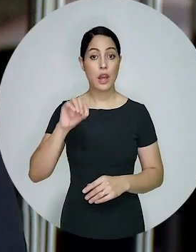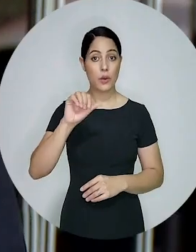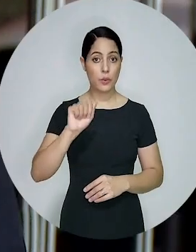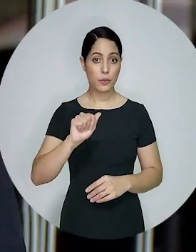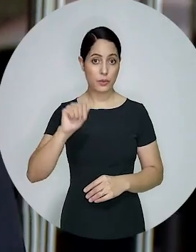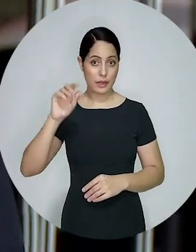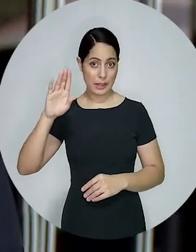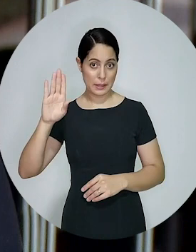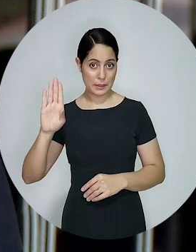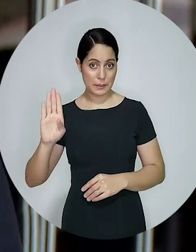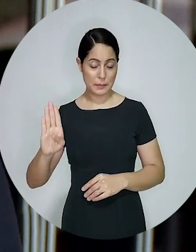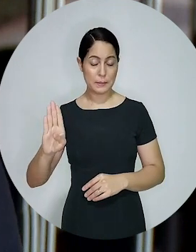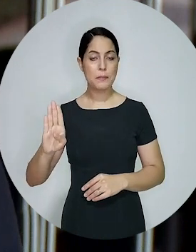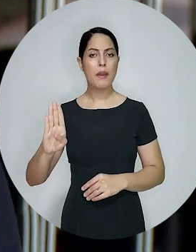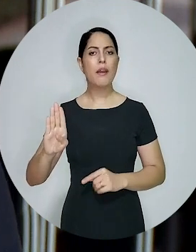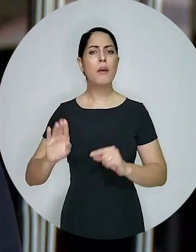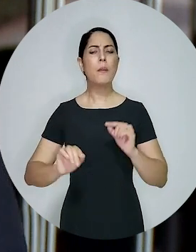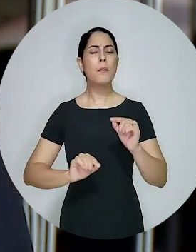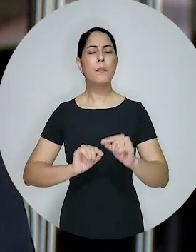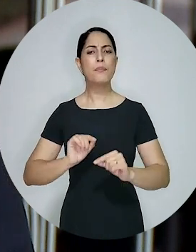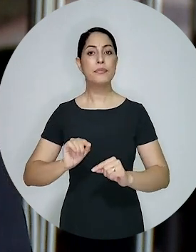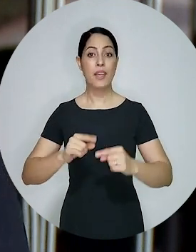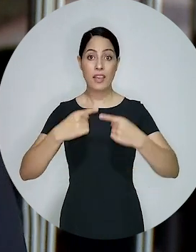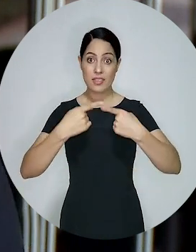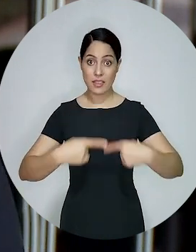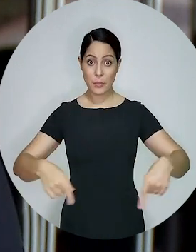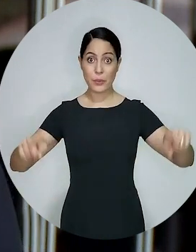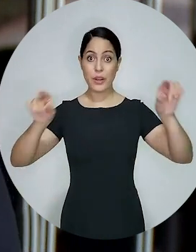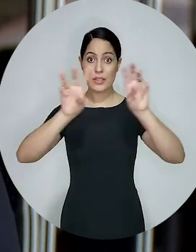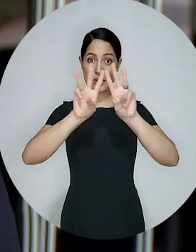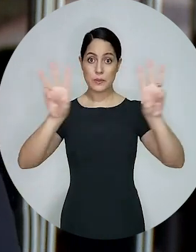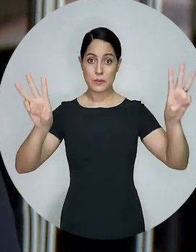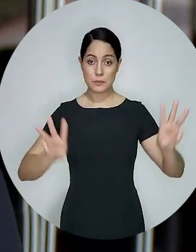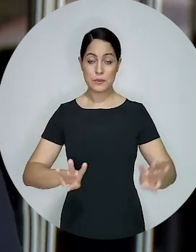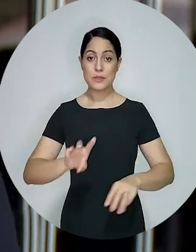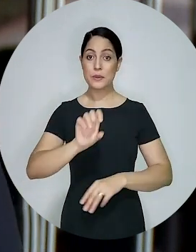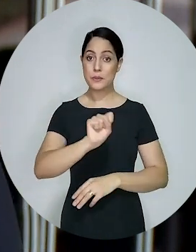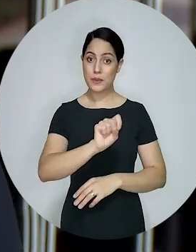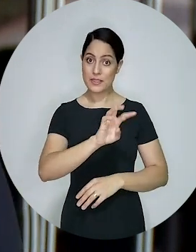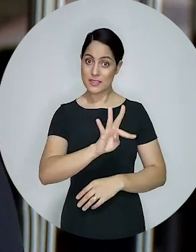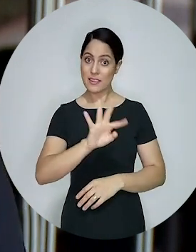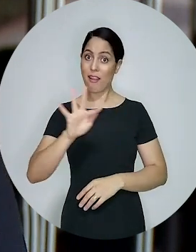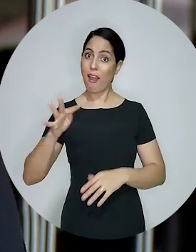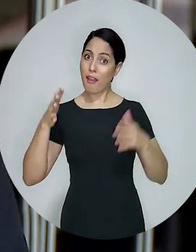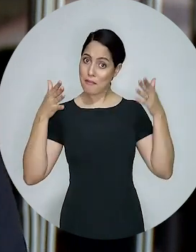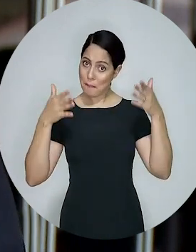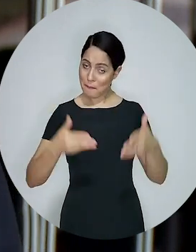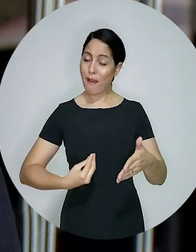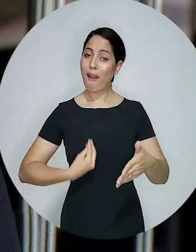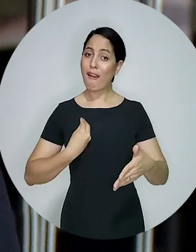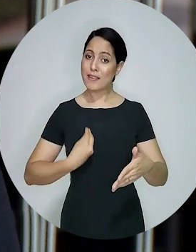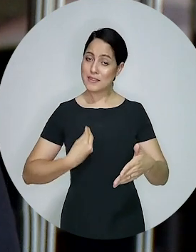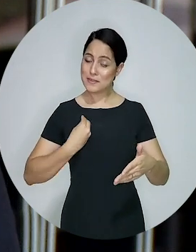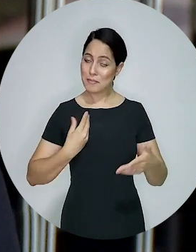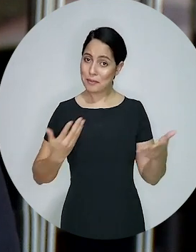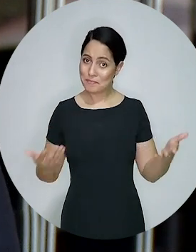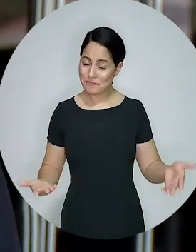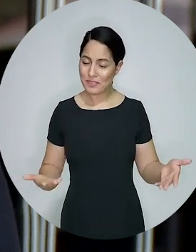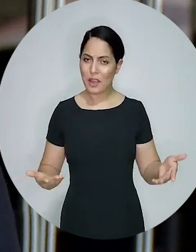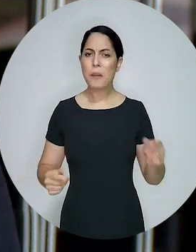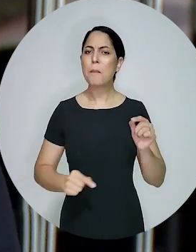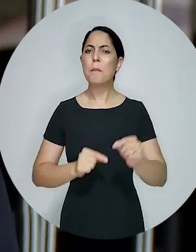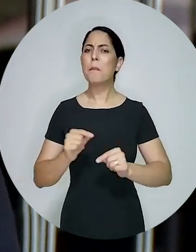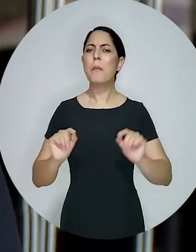A Ordem dos Advogados do Brasil participou da inauguração do Museu do Supremo Tribunal Federal. O evento celebra a história